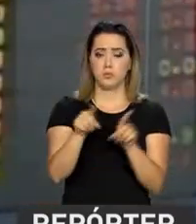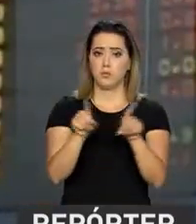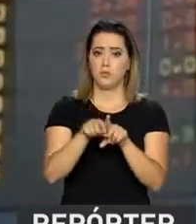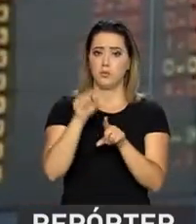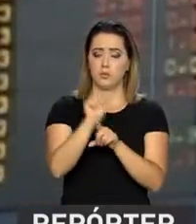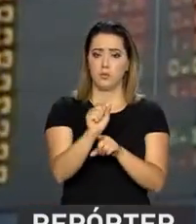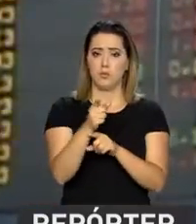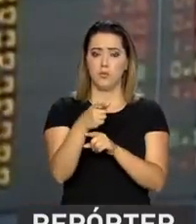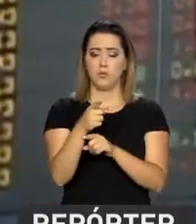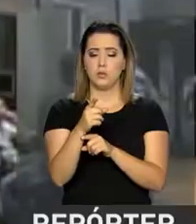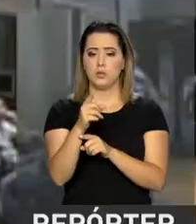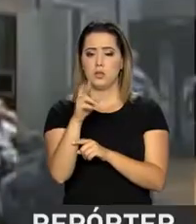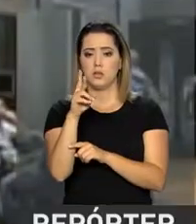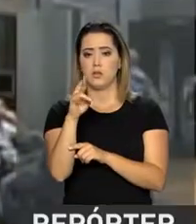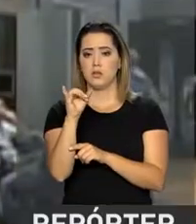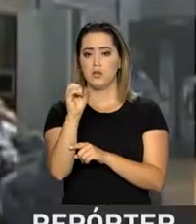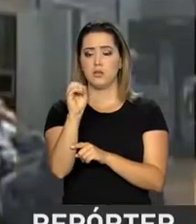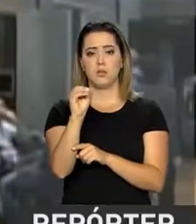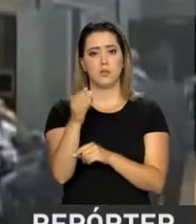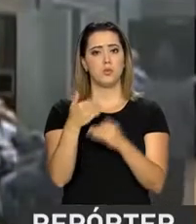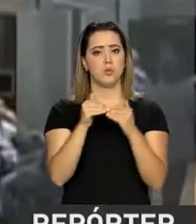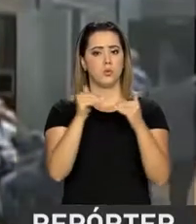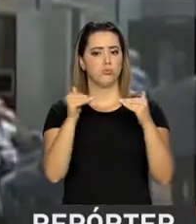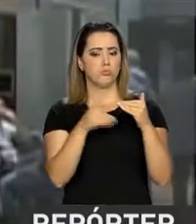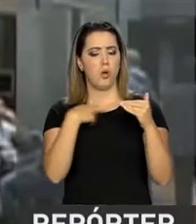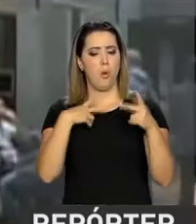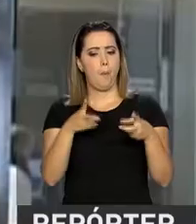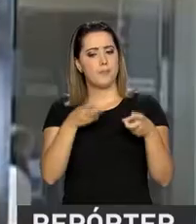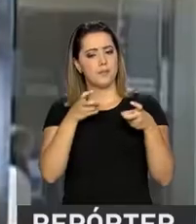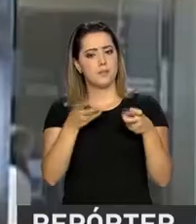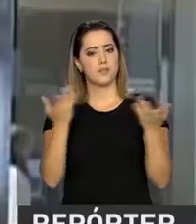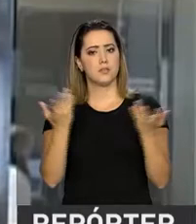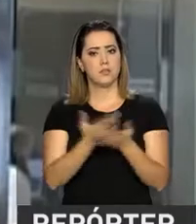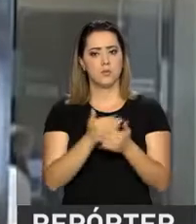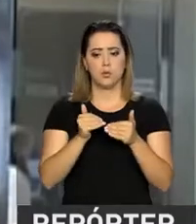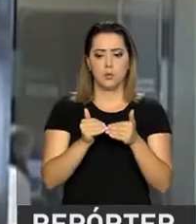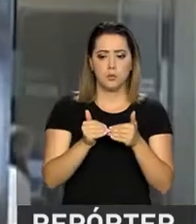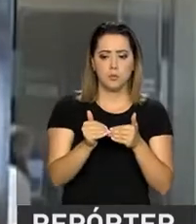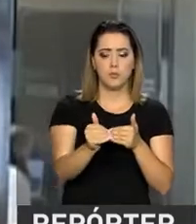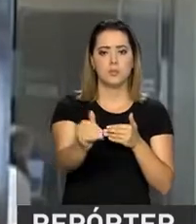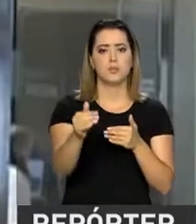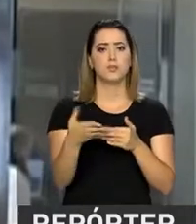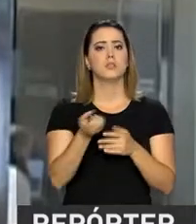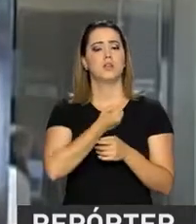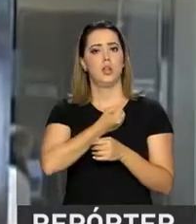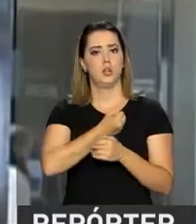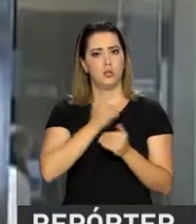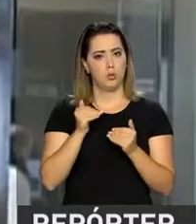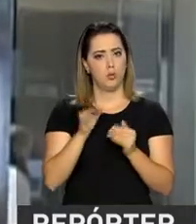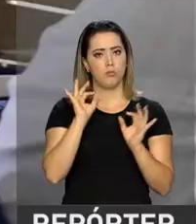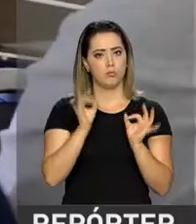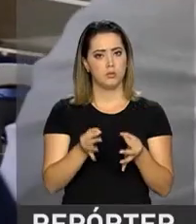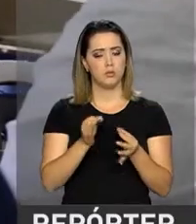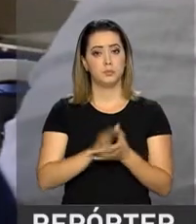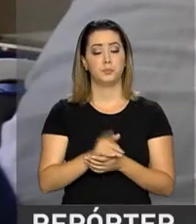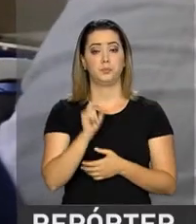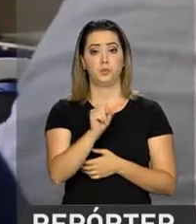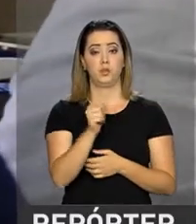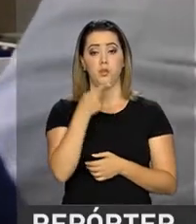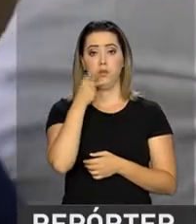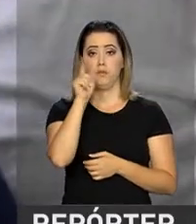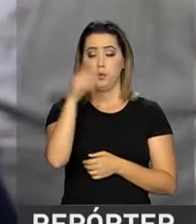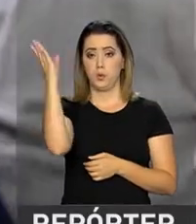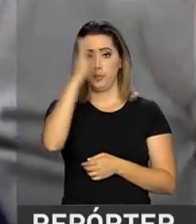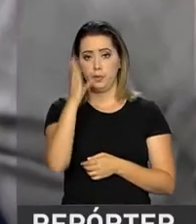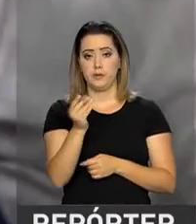de risco do mundo tirou o brasil de observação e manteve a nota de crédito do país indicou ainda